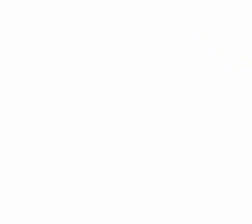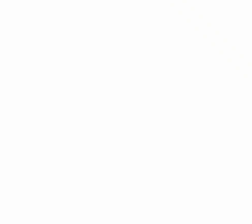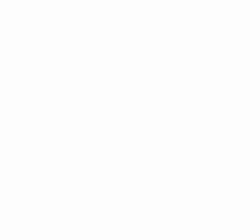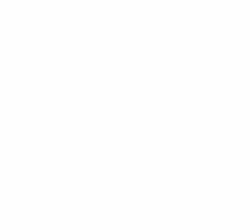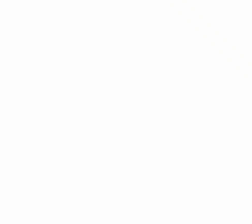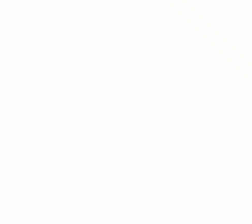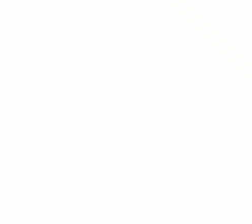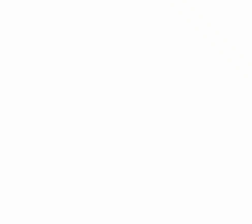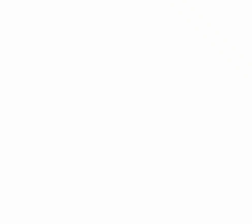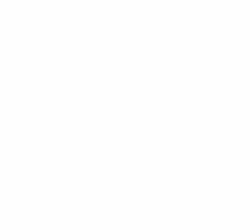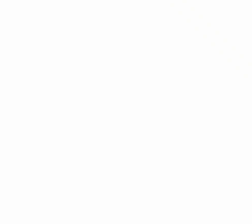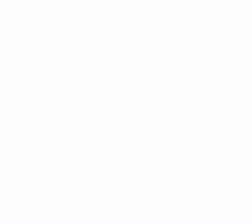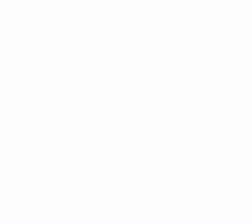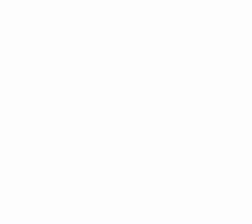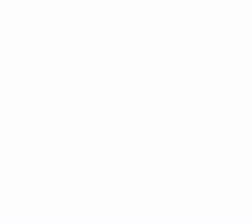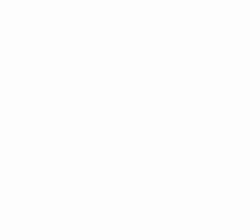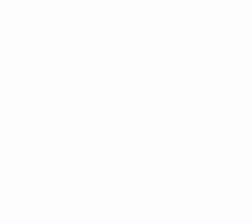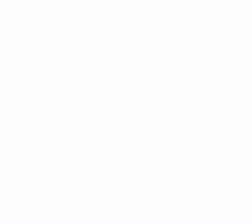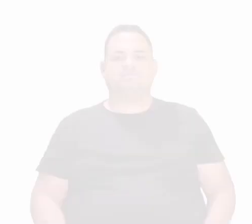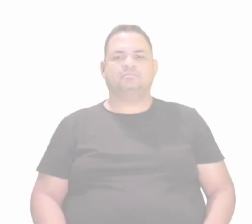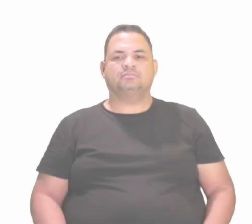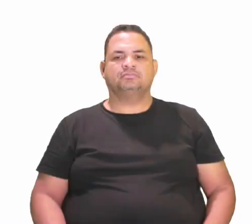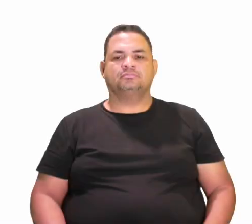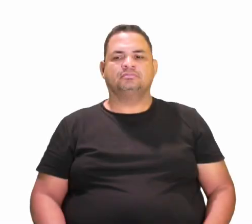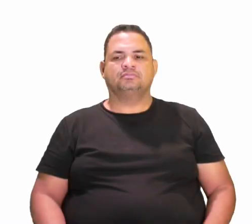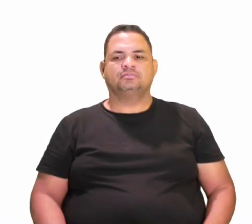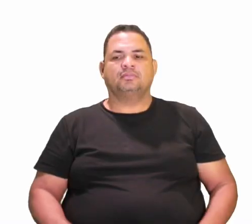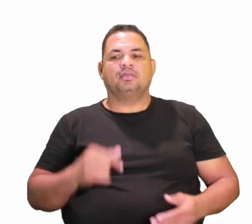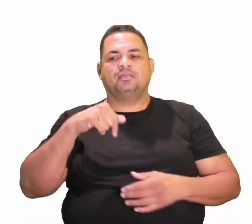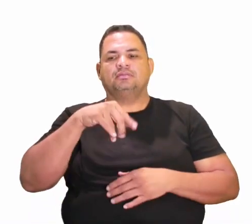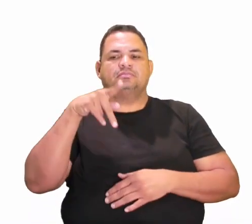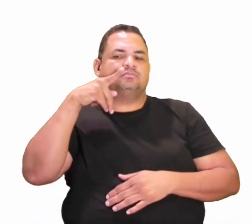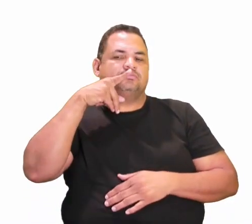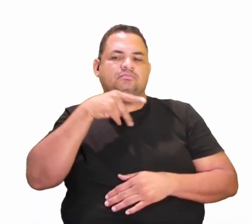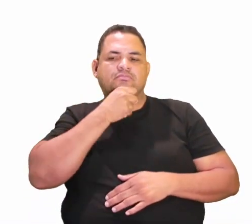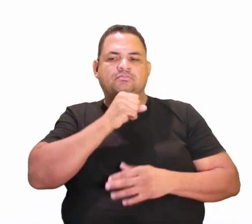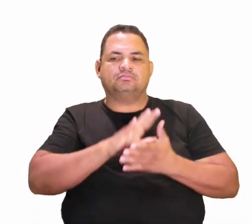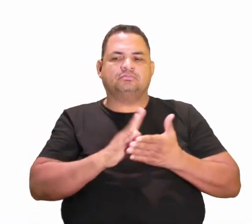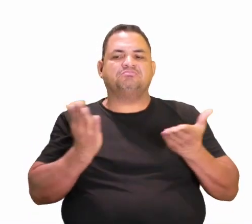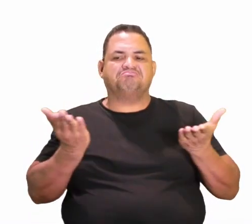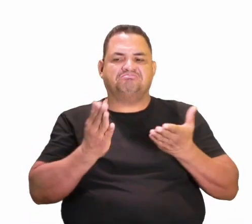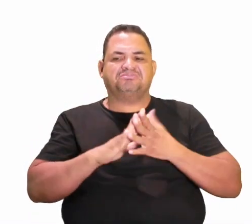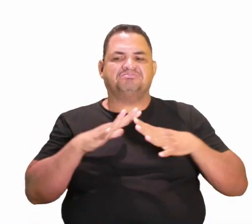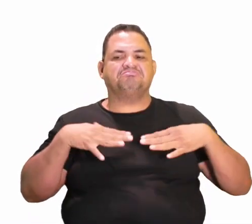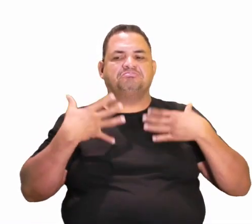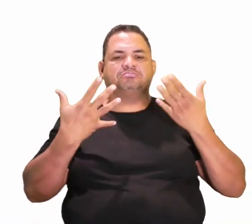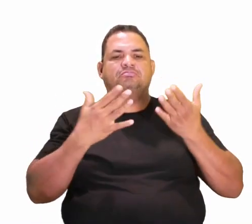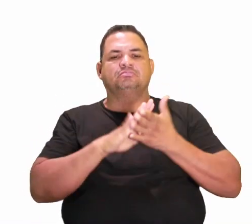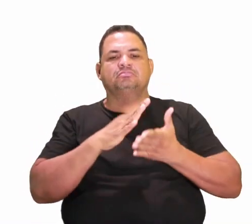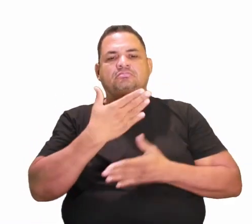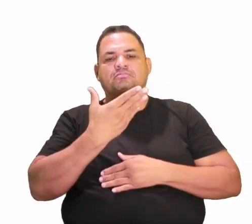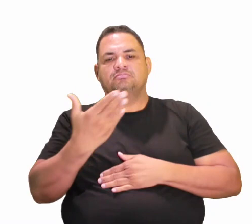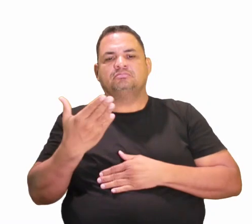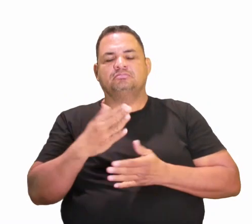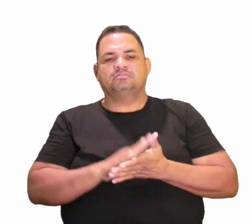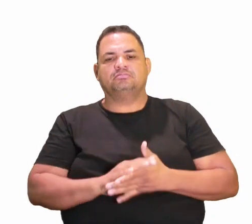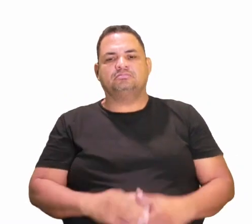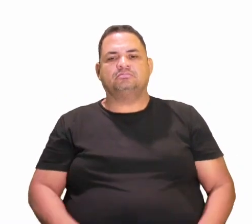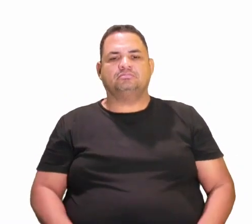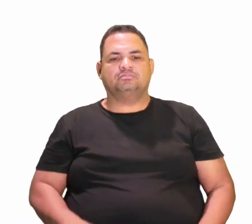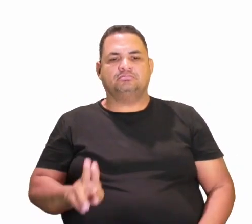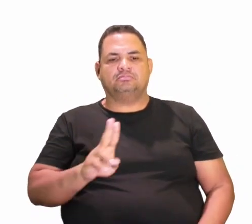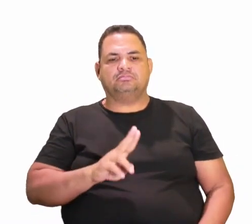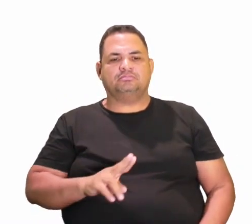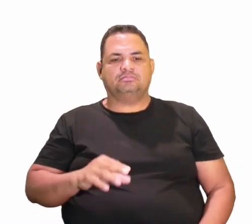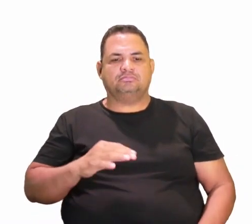Irlanda, certo? E aqui em Porto Velho também já foi comemorado, que eu já fui com uma festinha do St. Patrick's Day. Usei até esse chapeuzinho